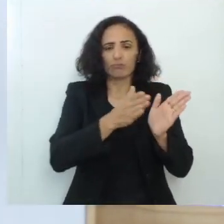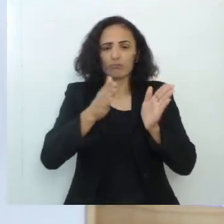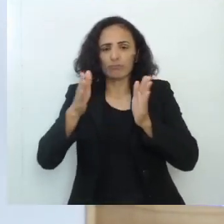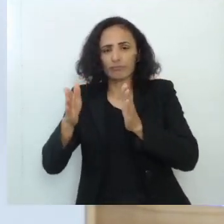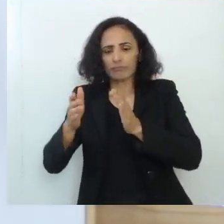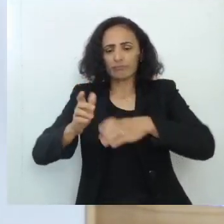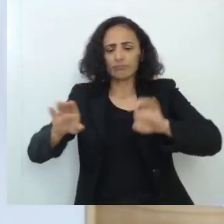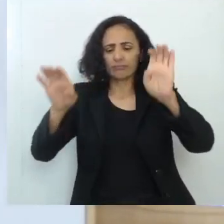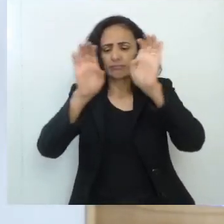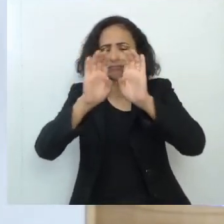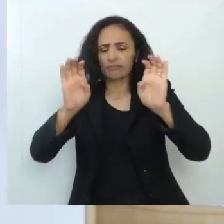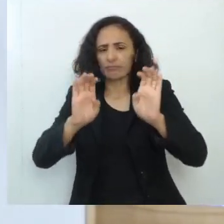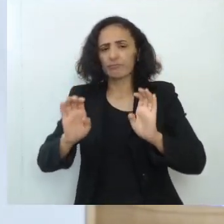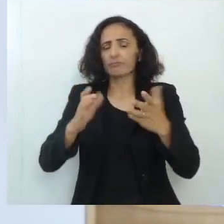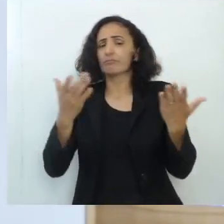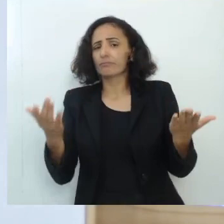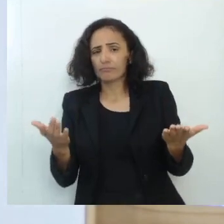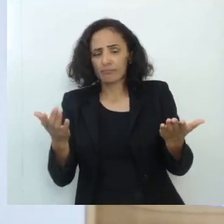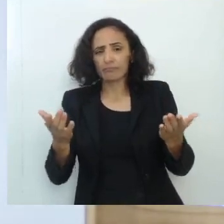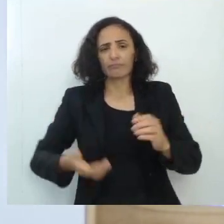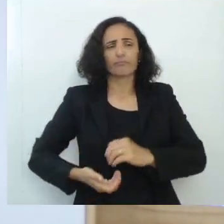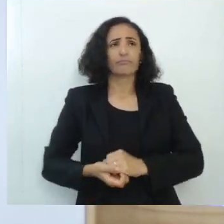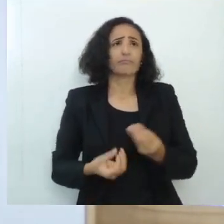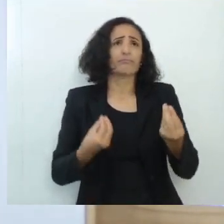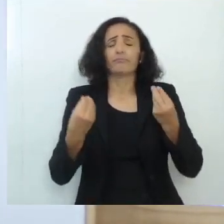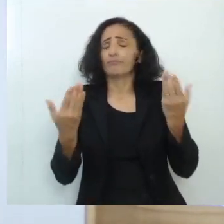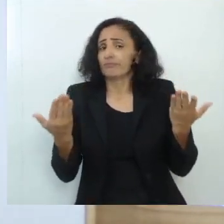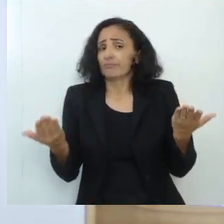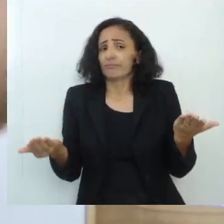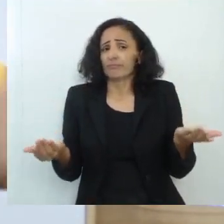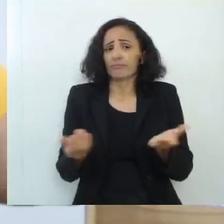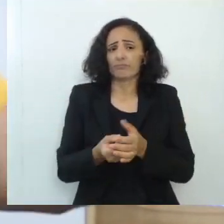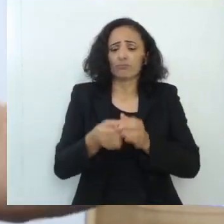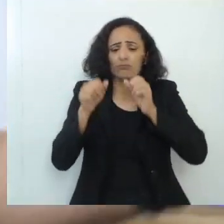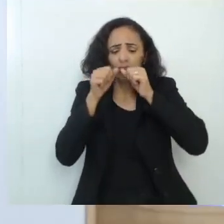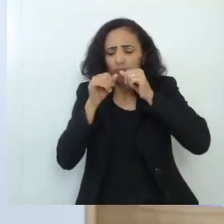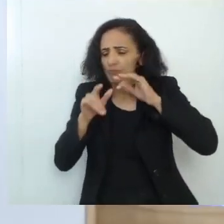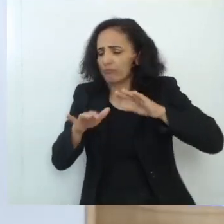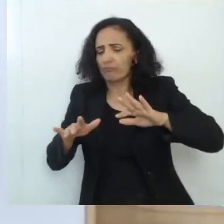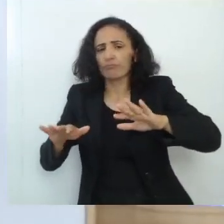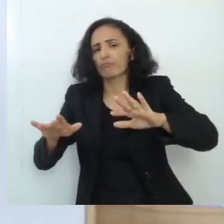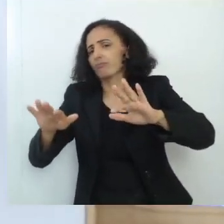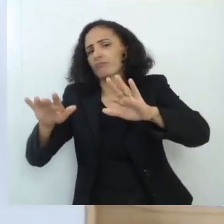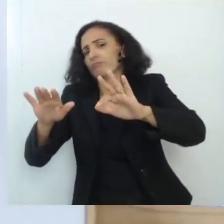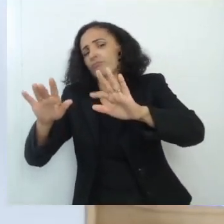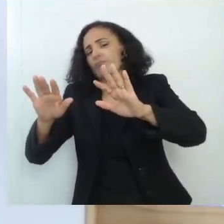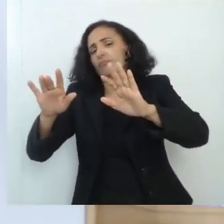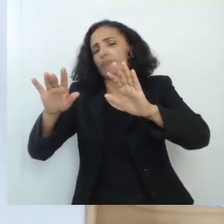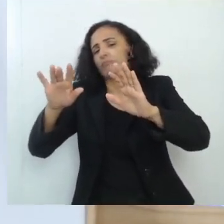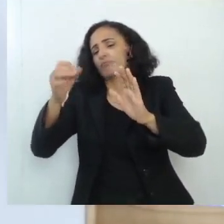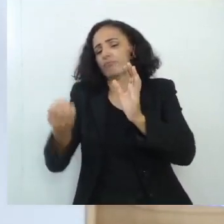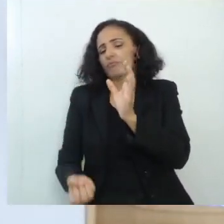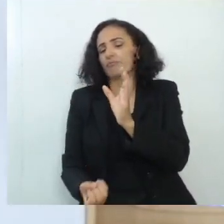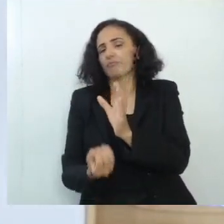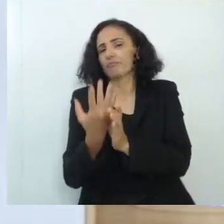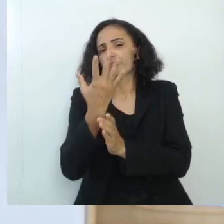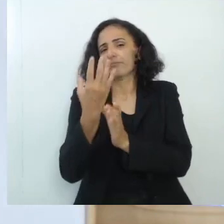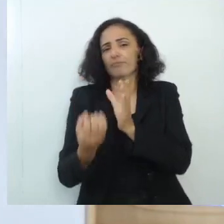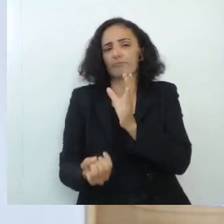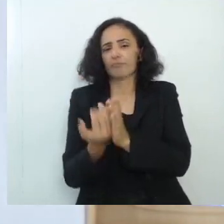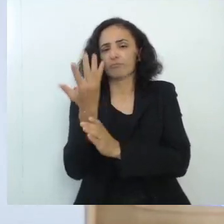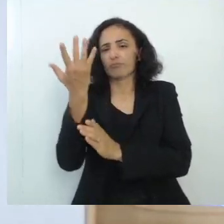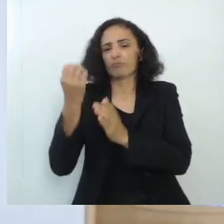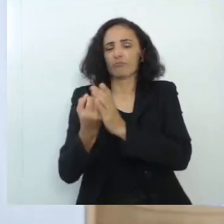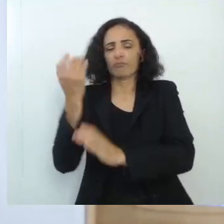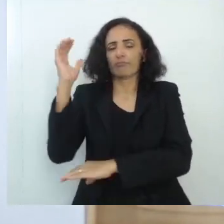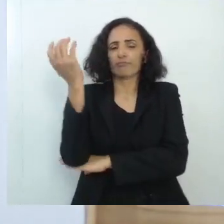estruturas reprodutoras, mas é porque assim, não é porque essas bolinhas elas vão sair voando não para formar uma nova samambaia ou formar uma nova pteridófita.